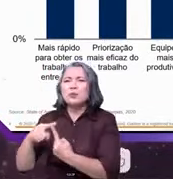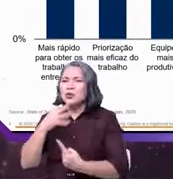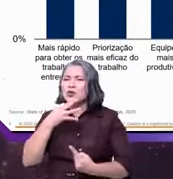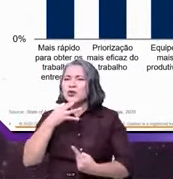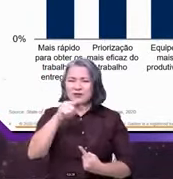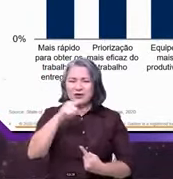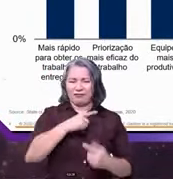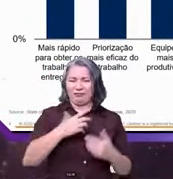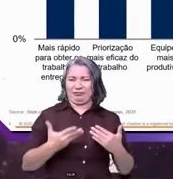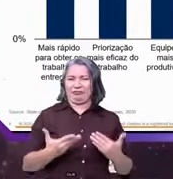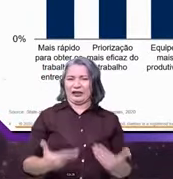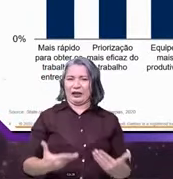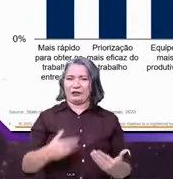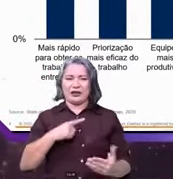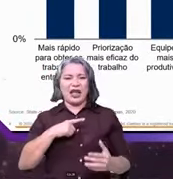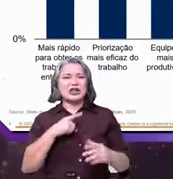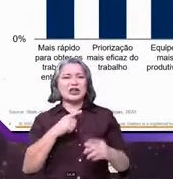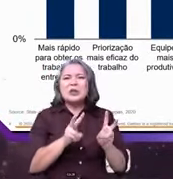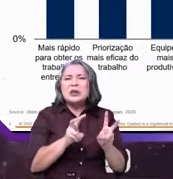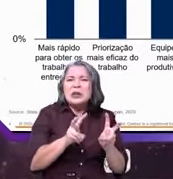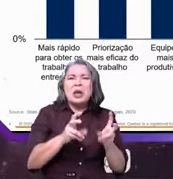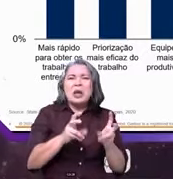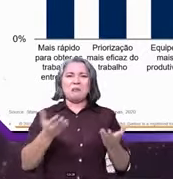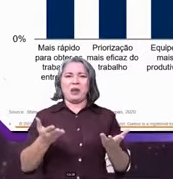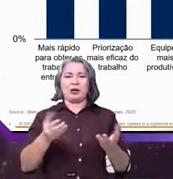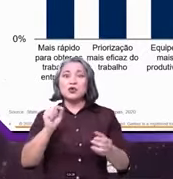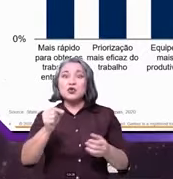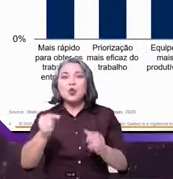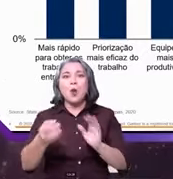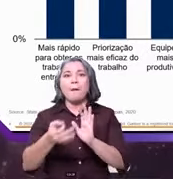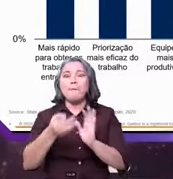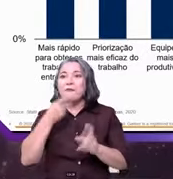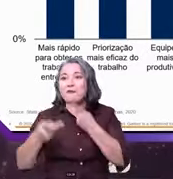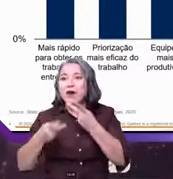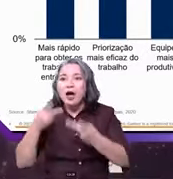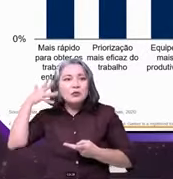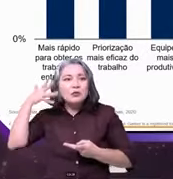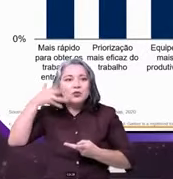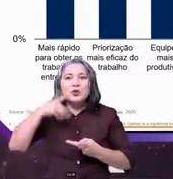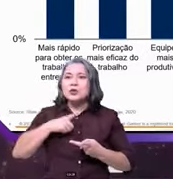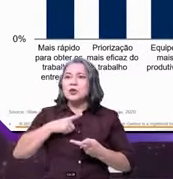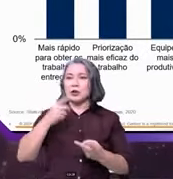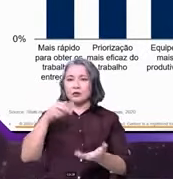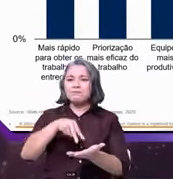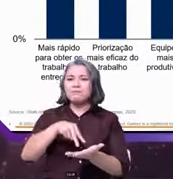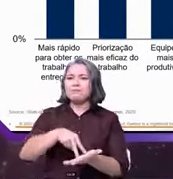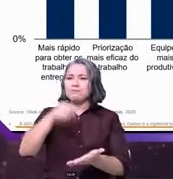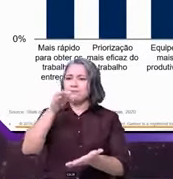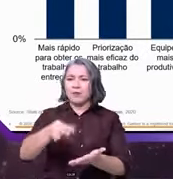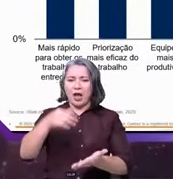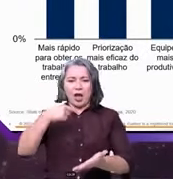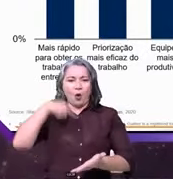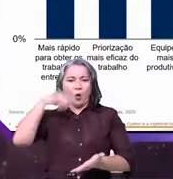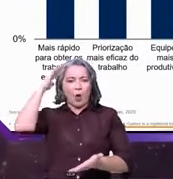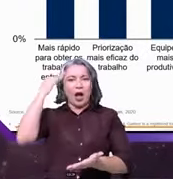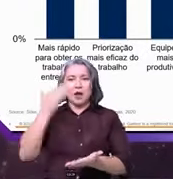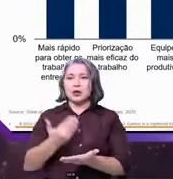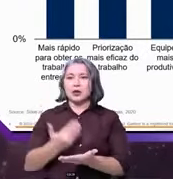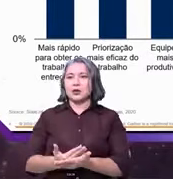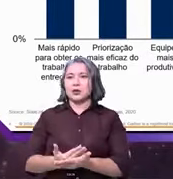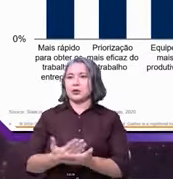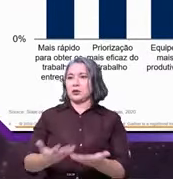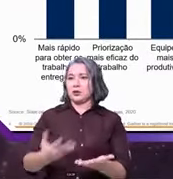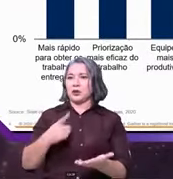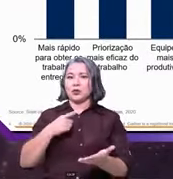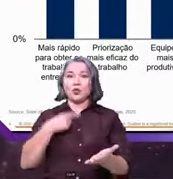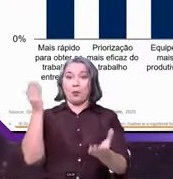tem a respeito desse assunto, para que o depoimento do senhor seja dado o devido prestígio a ele nos